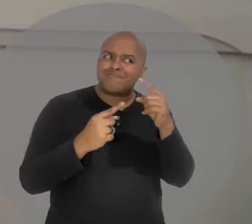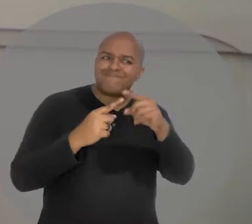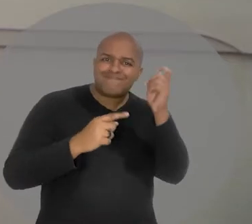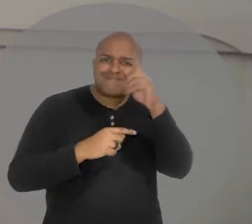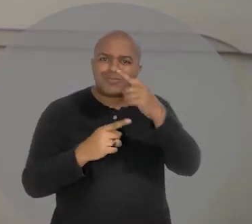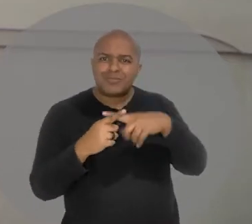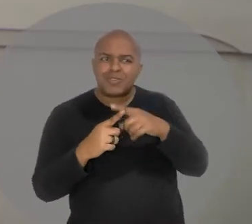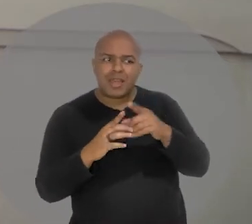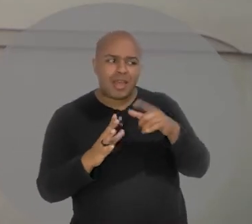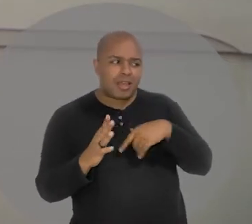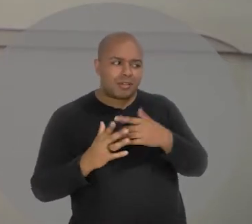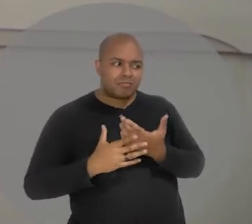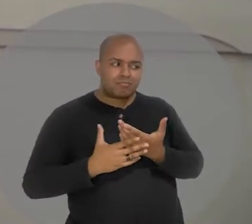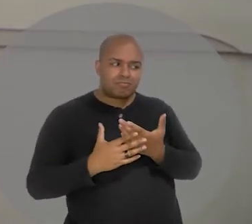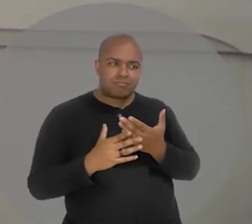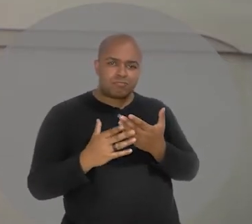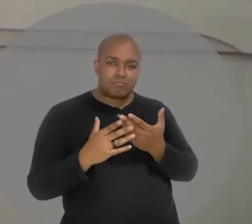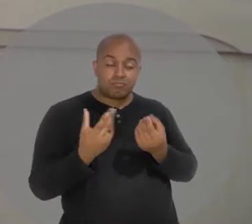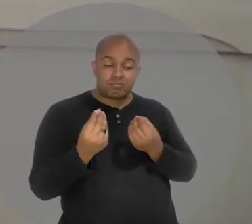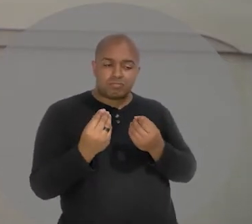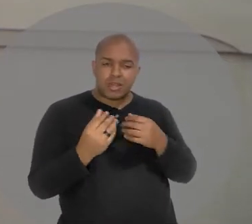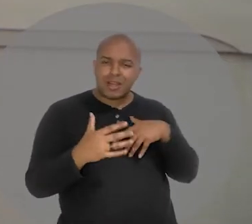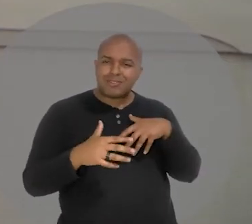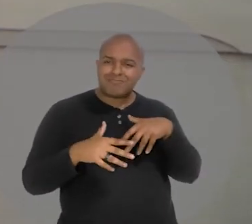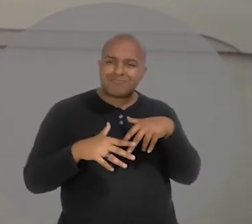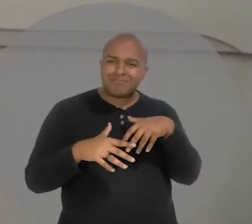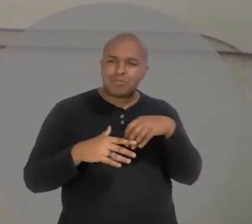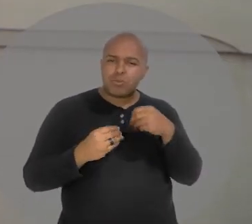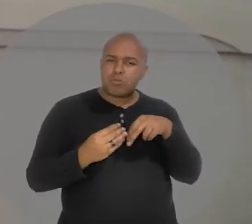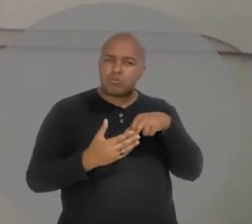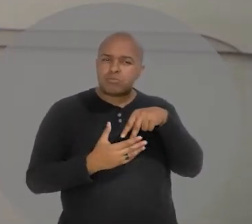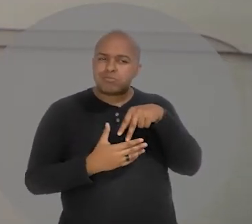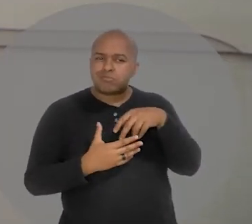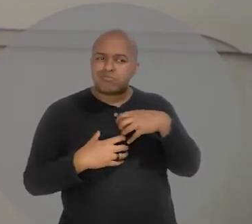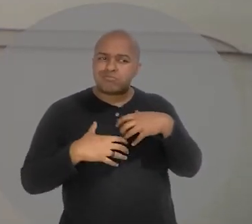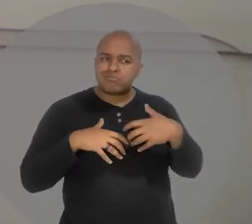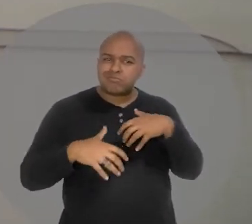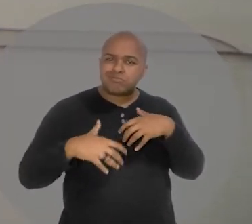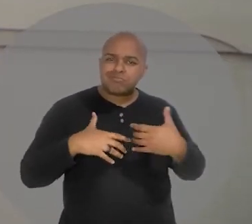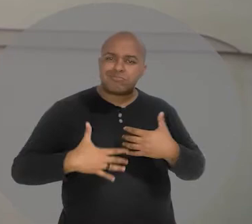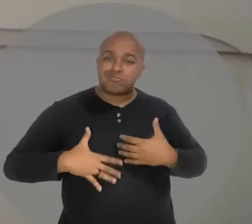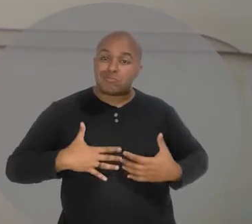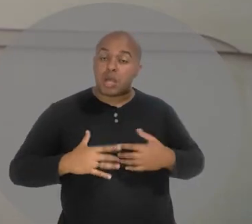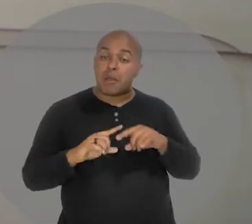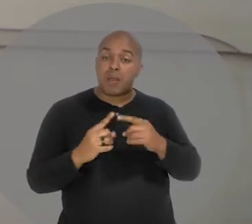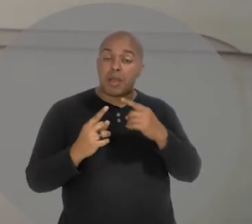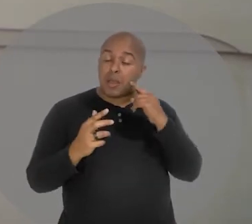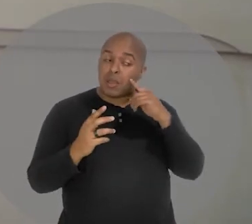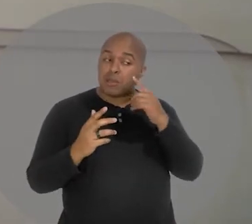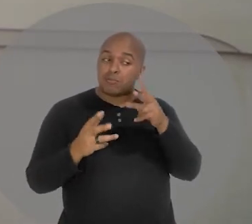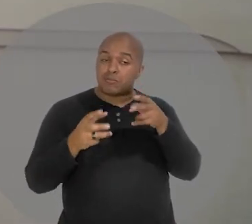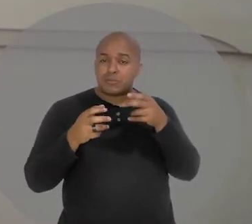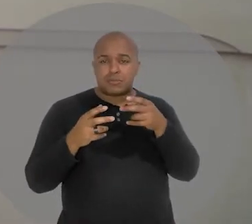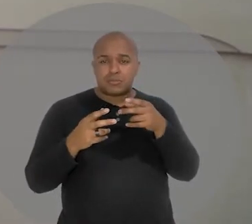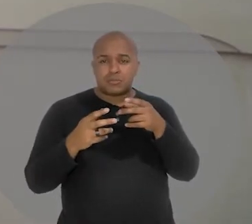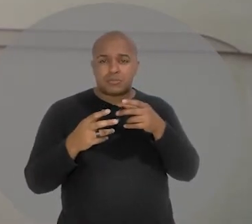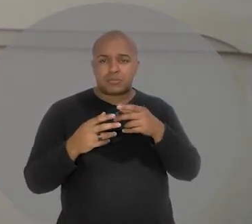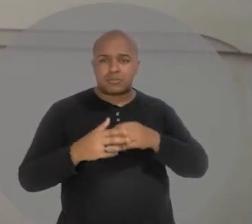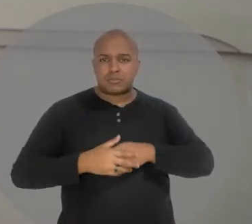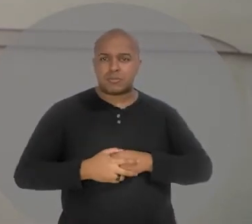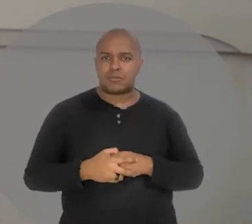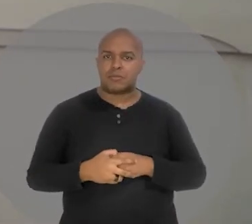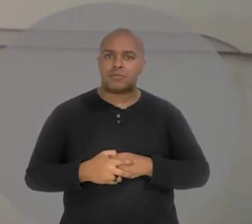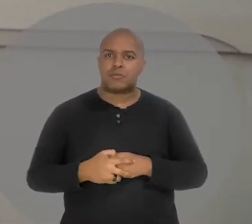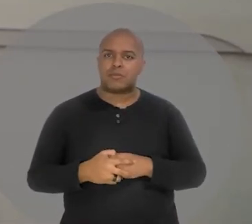à locomoção, né? Mas eu percebo que, assim,